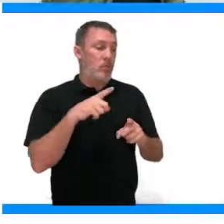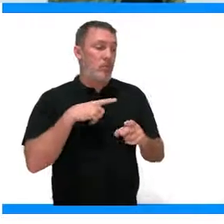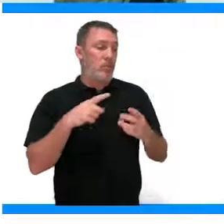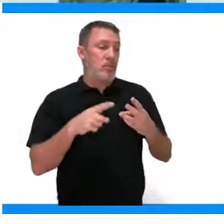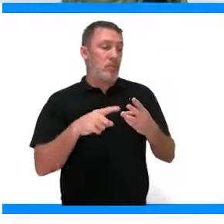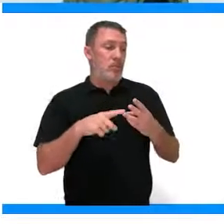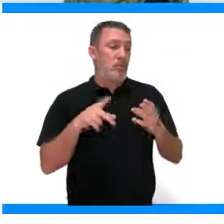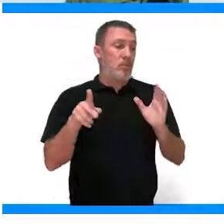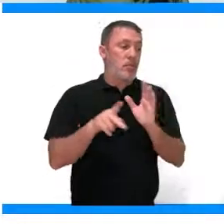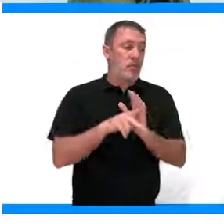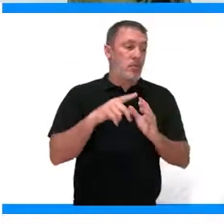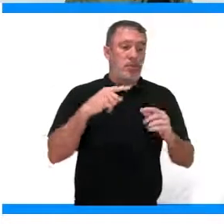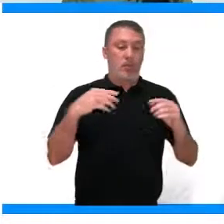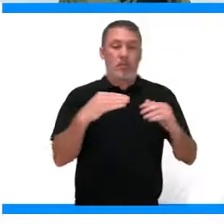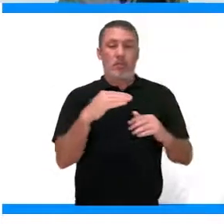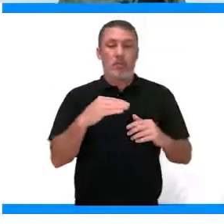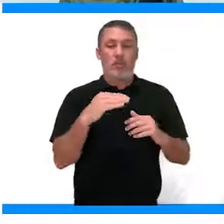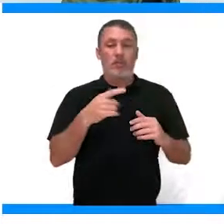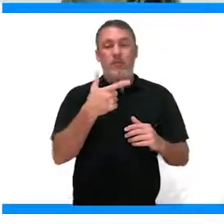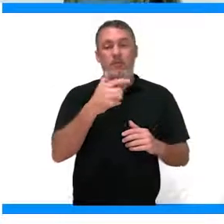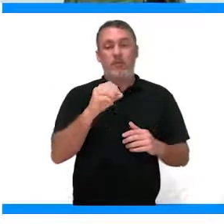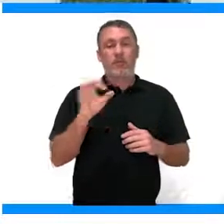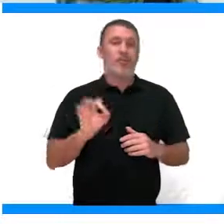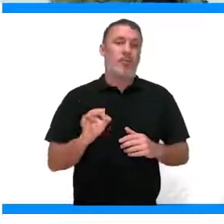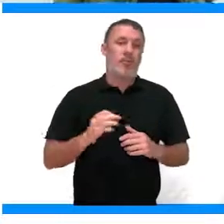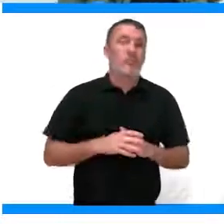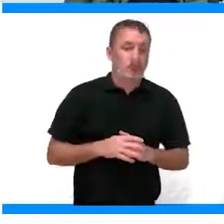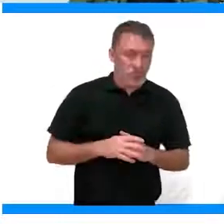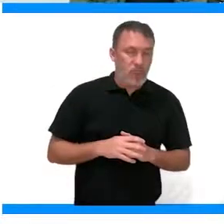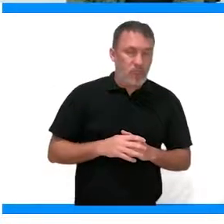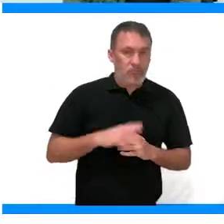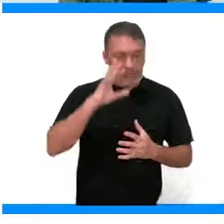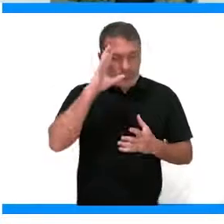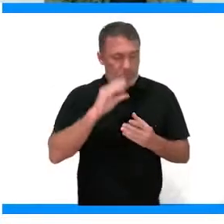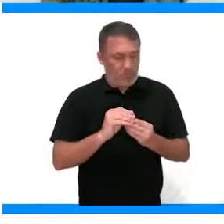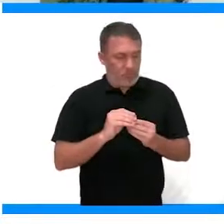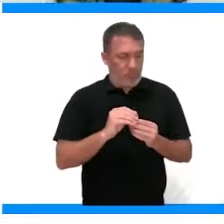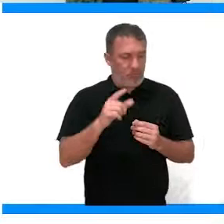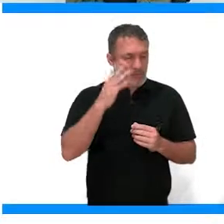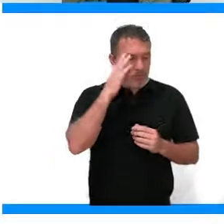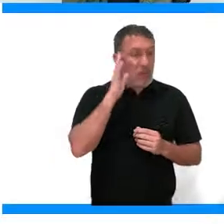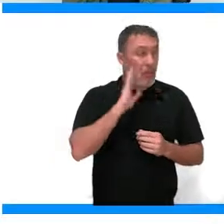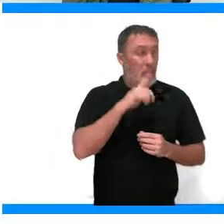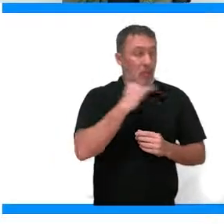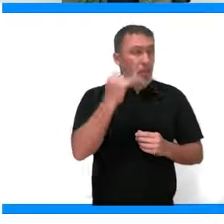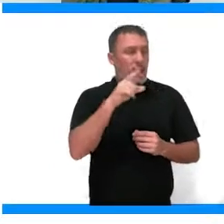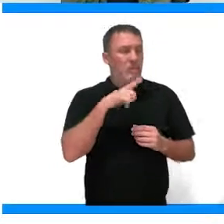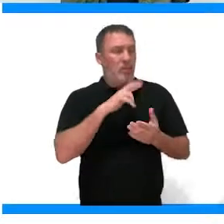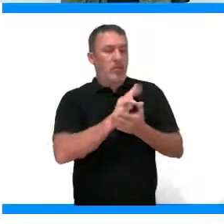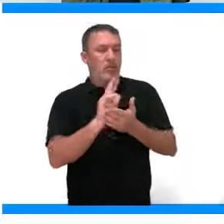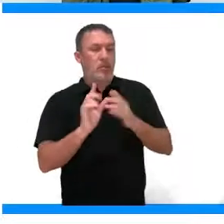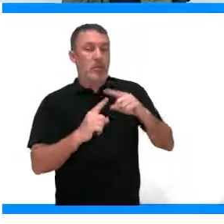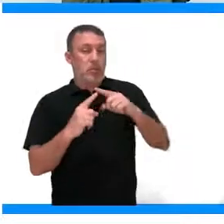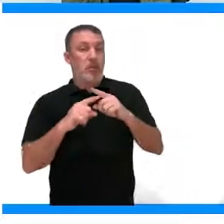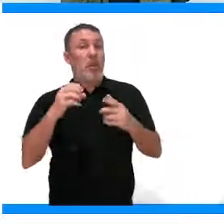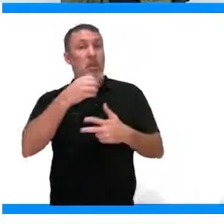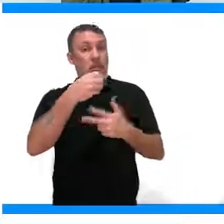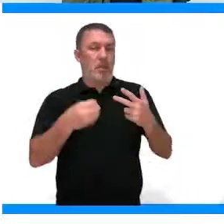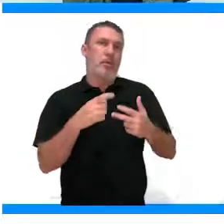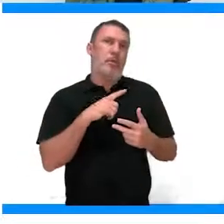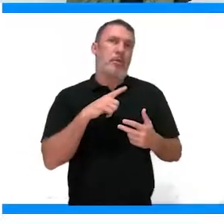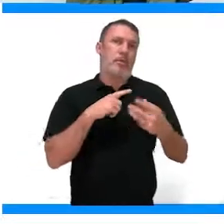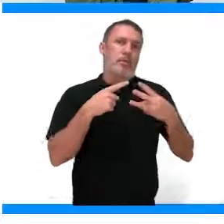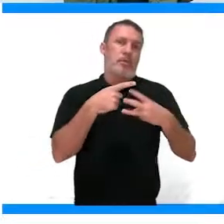na forma de porcentagem, 20%. Pegou a visão, meu hacker? Isso é legal, isso é importante, hein? O Enem